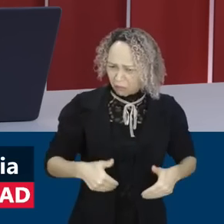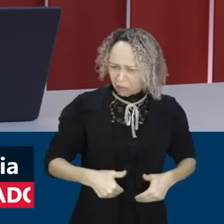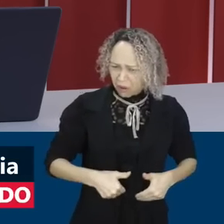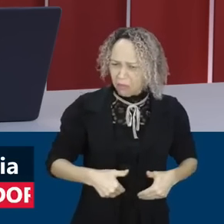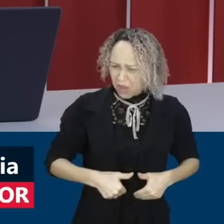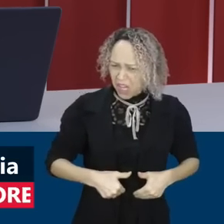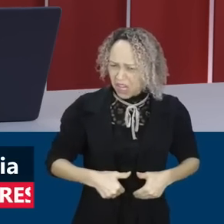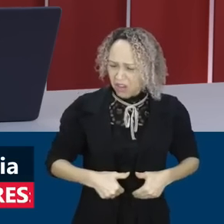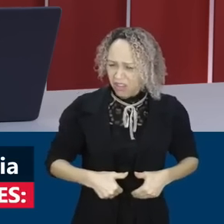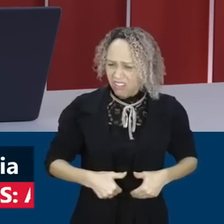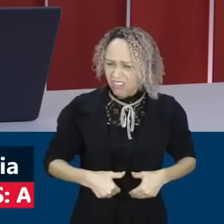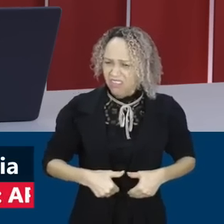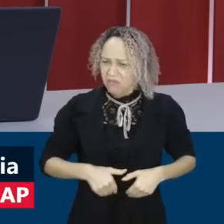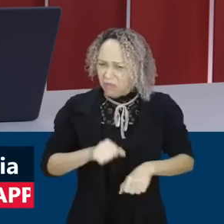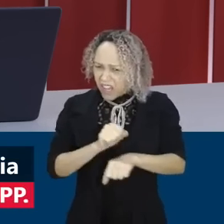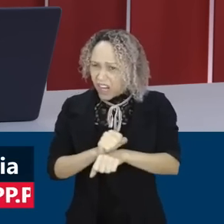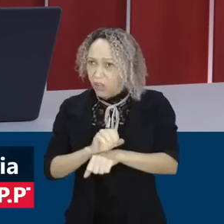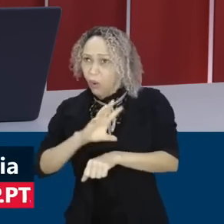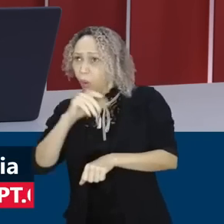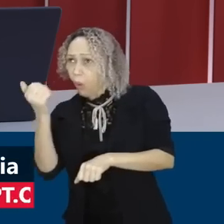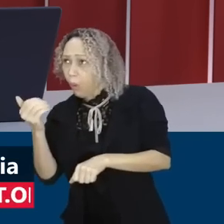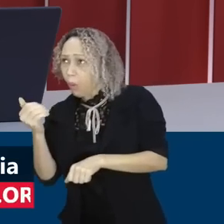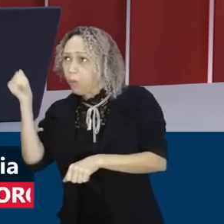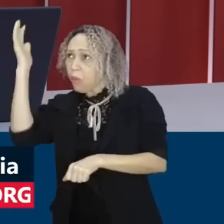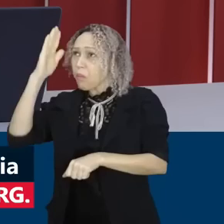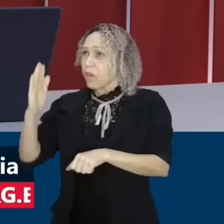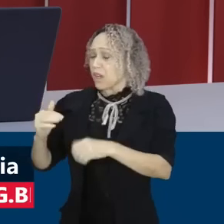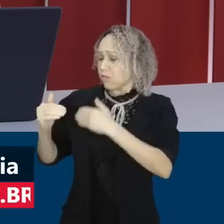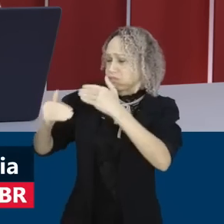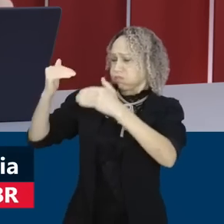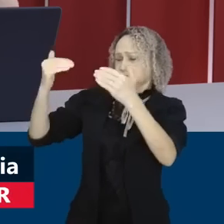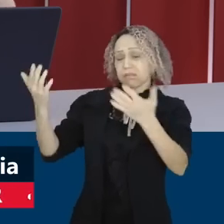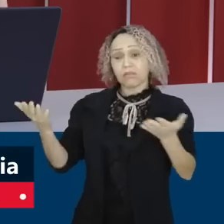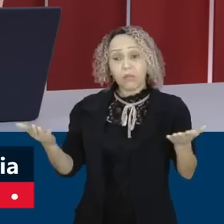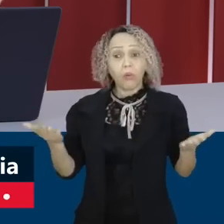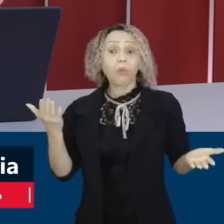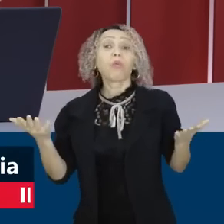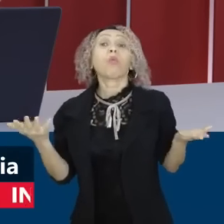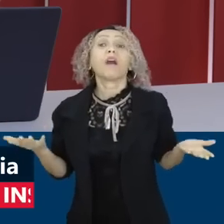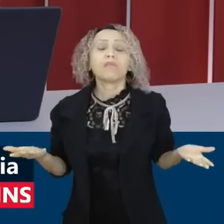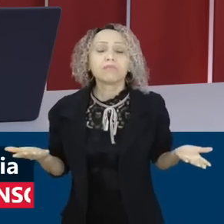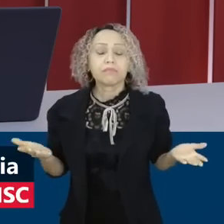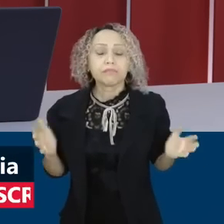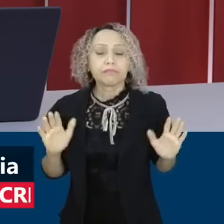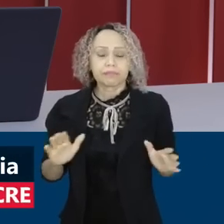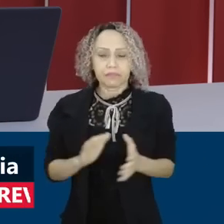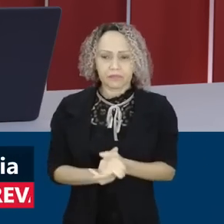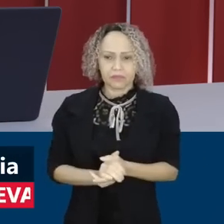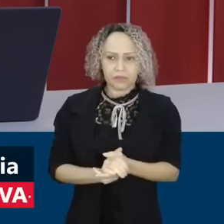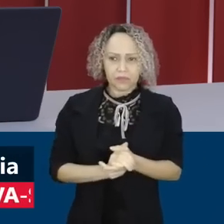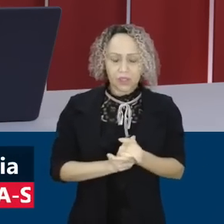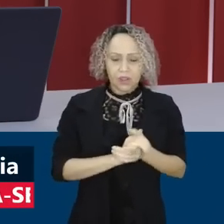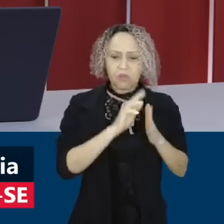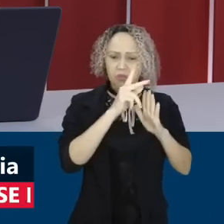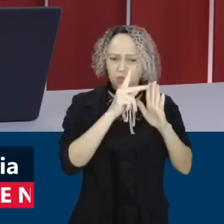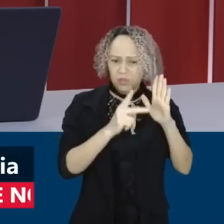né? Porque os parlamentares vão respaldar ali um projeto que foi votado por todos os brasileiros, né? Que é a continuidade do